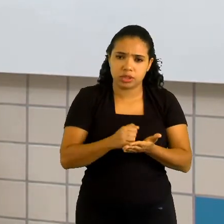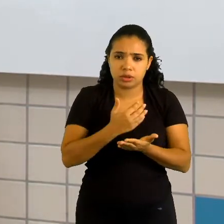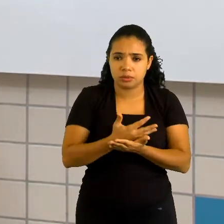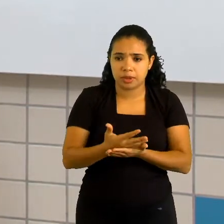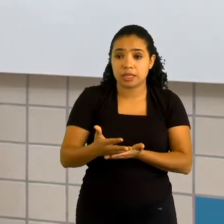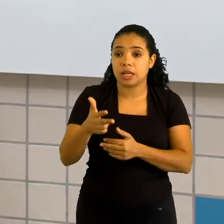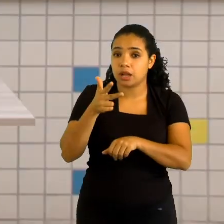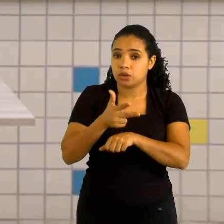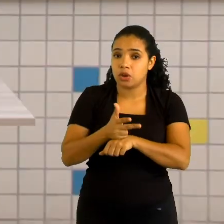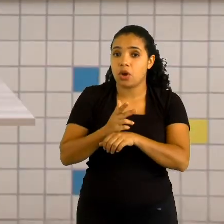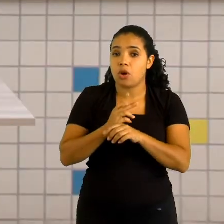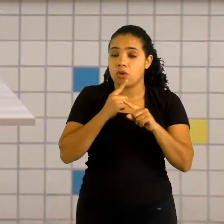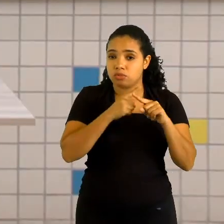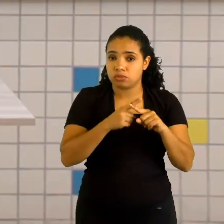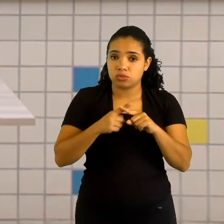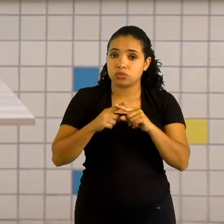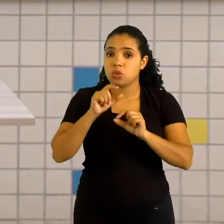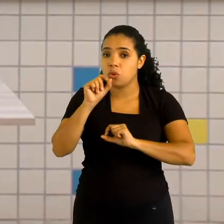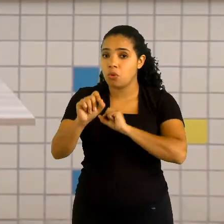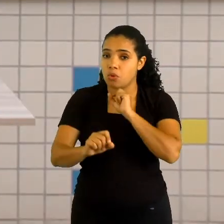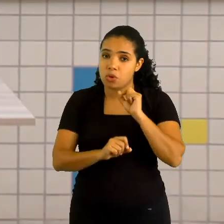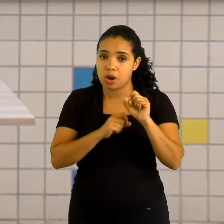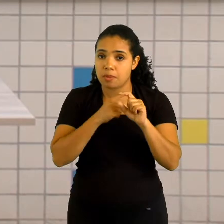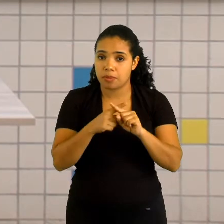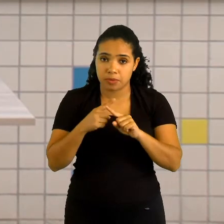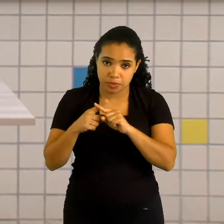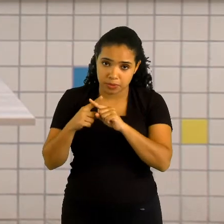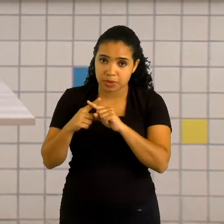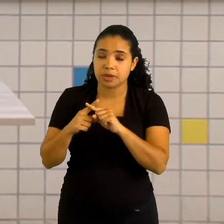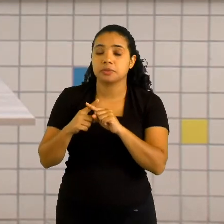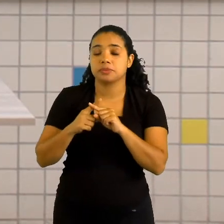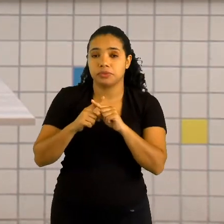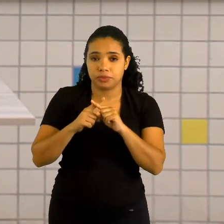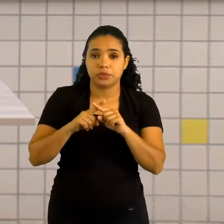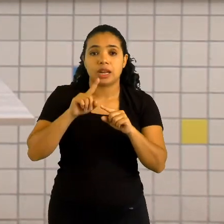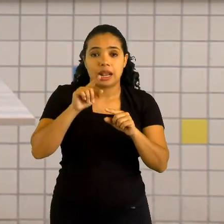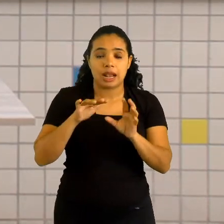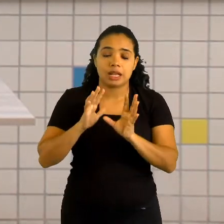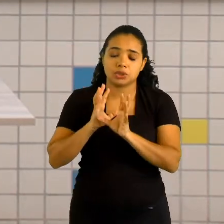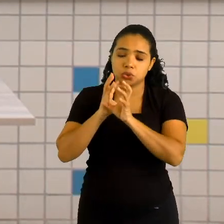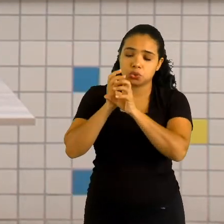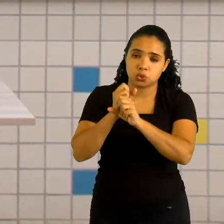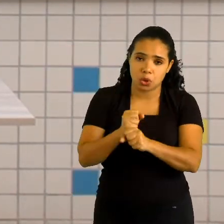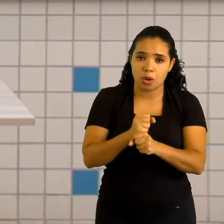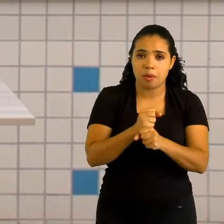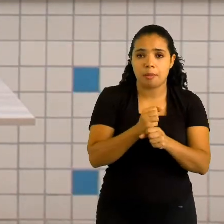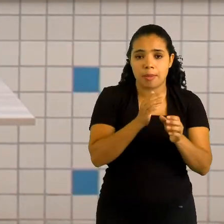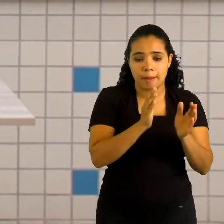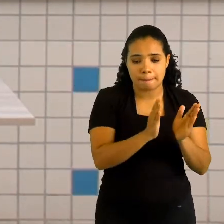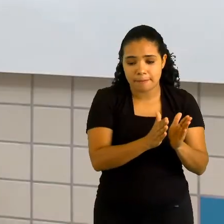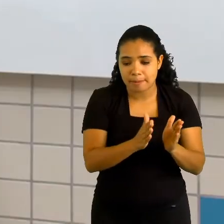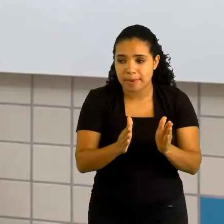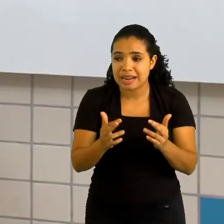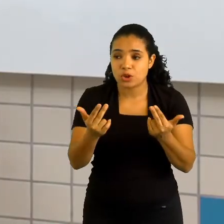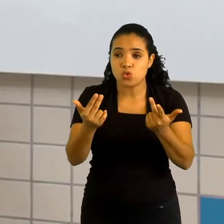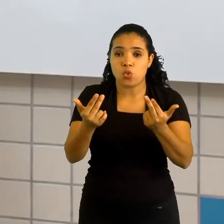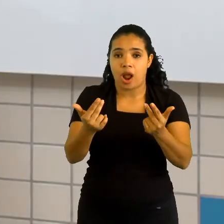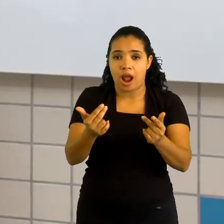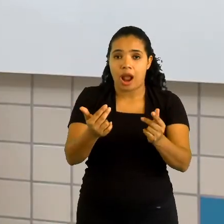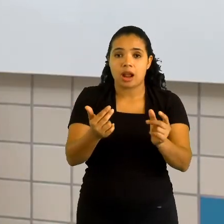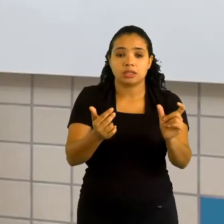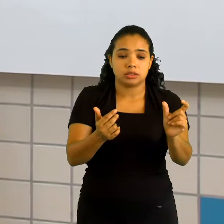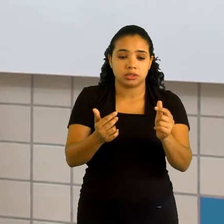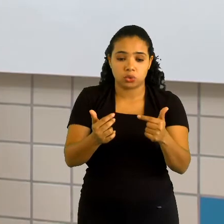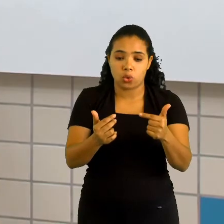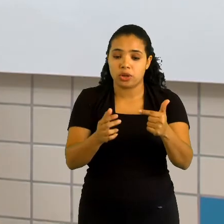gravar. Olha lá, multiplicação comigo. O que é a multiplicação? Multiplicação é a soma das parcelas iguais. O que é multiplicação? Soma